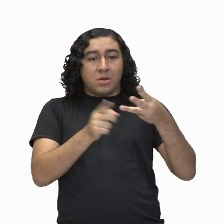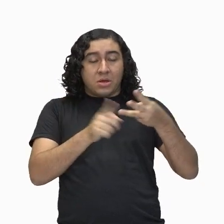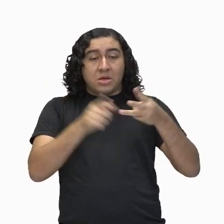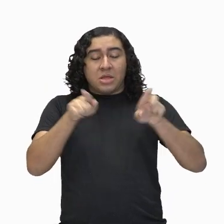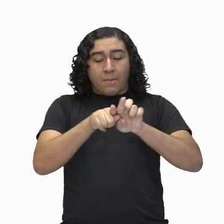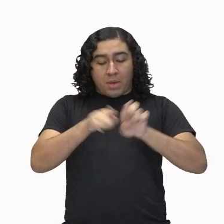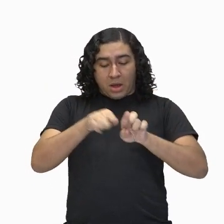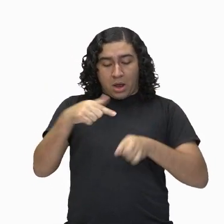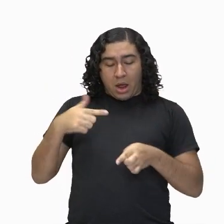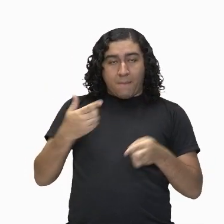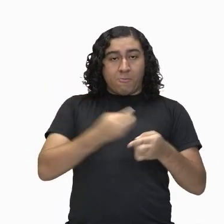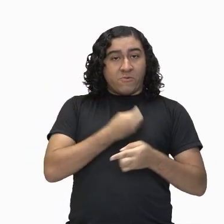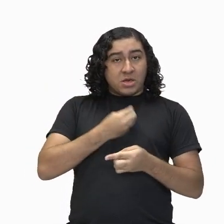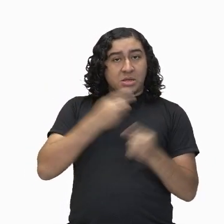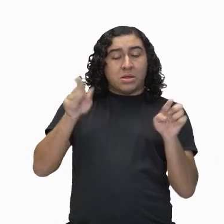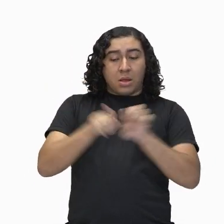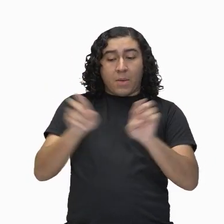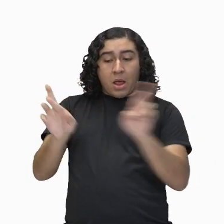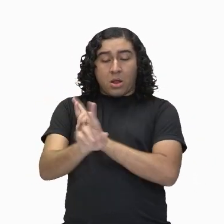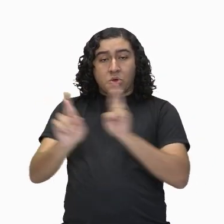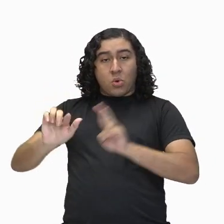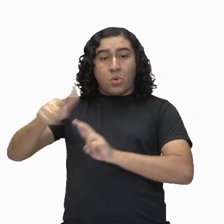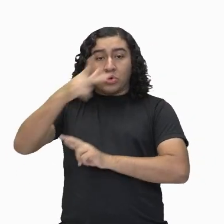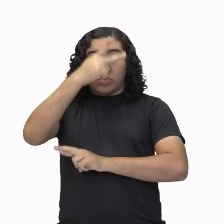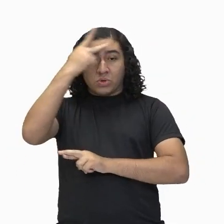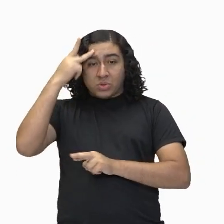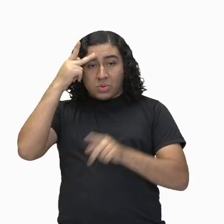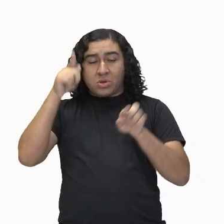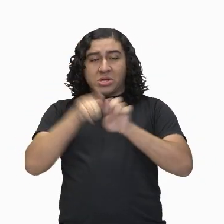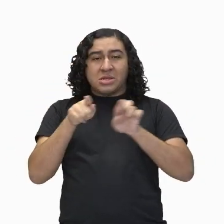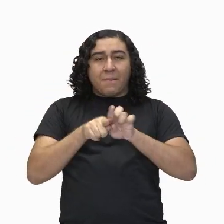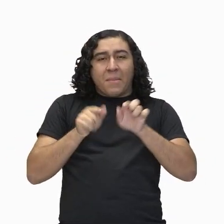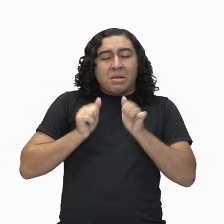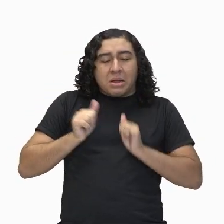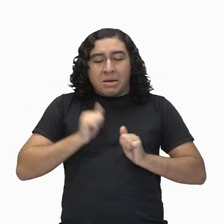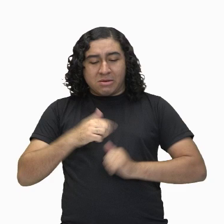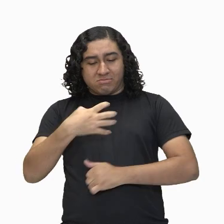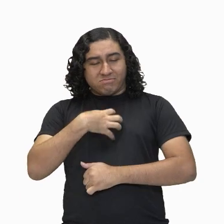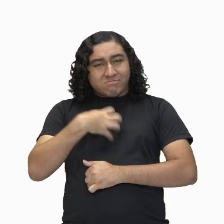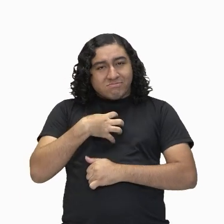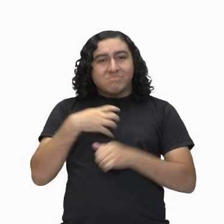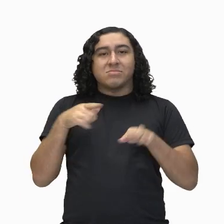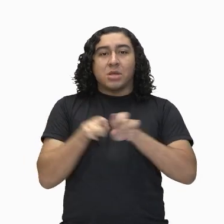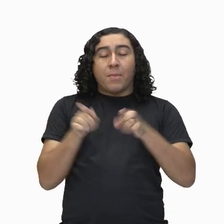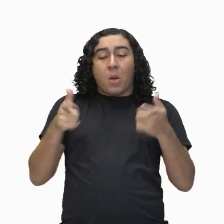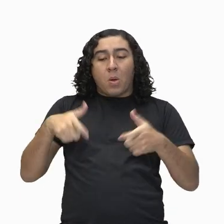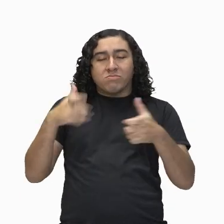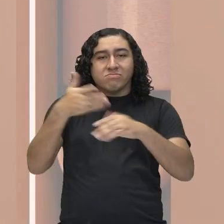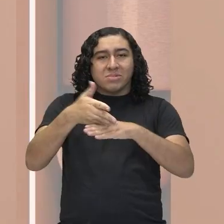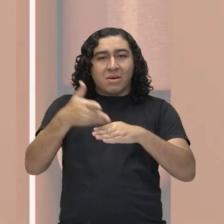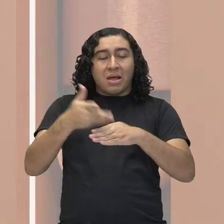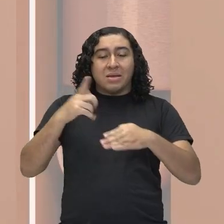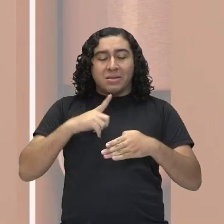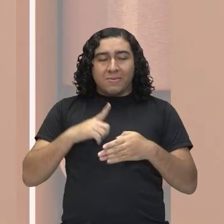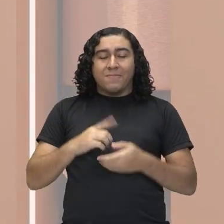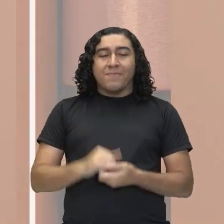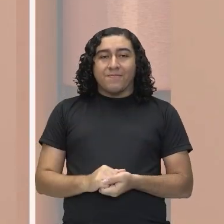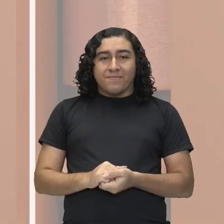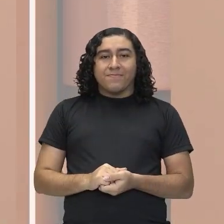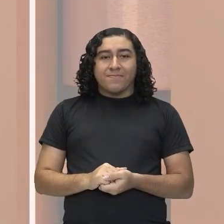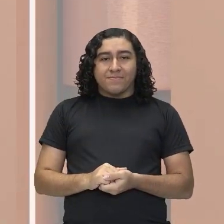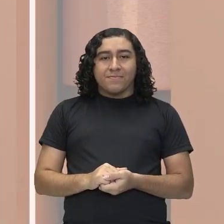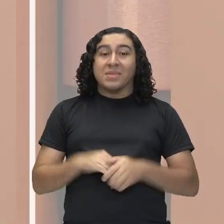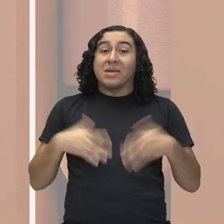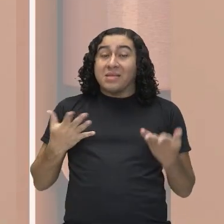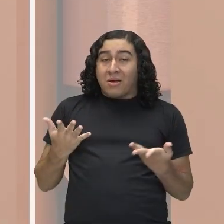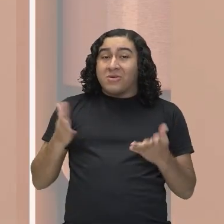e ser para si, angústia, desamparo e desespero. Muito bem, então,